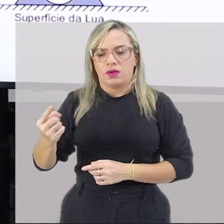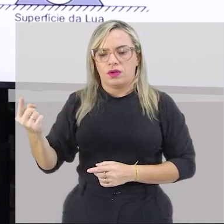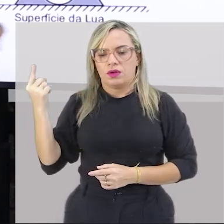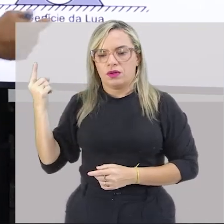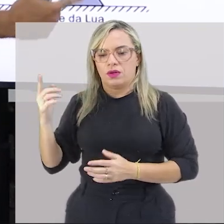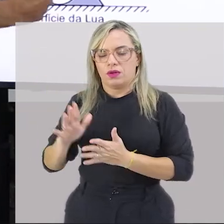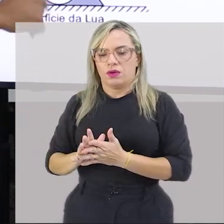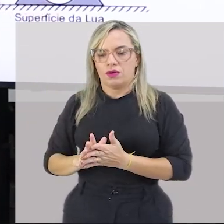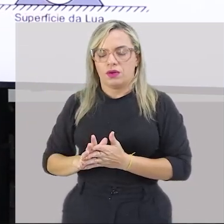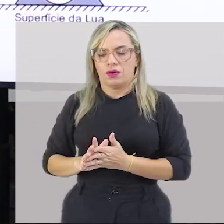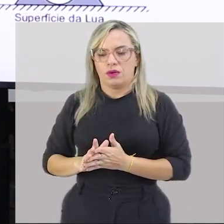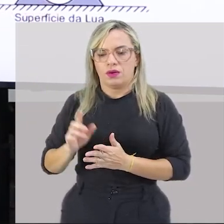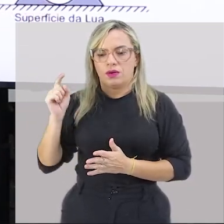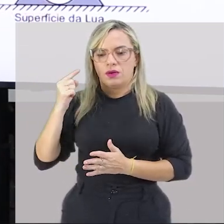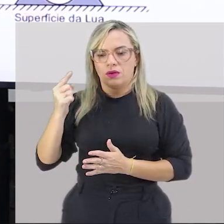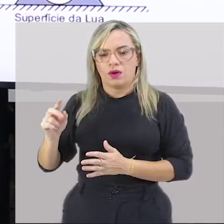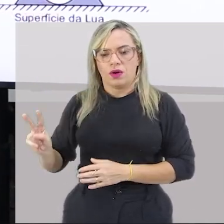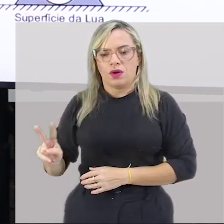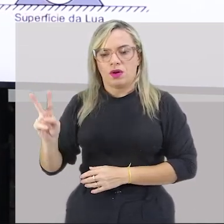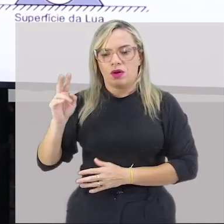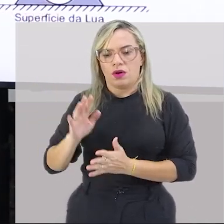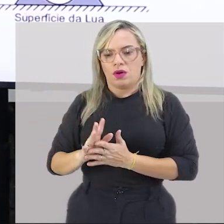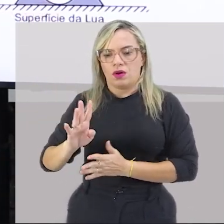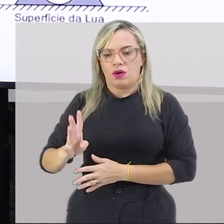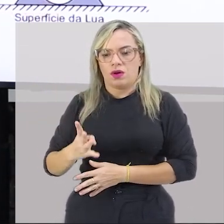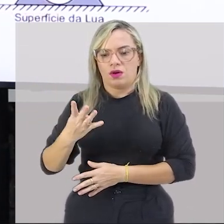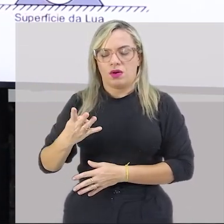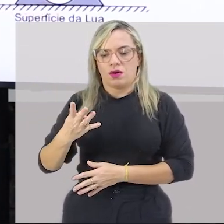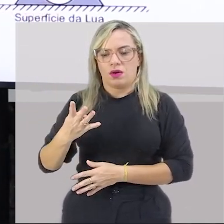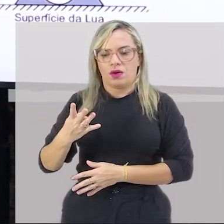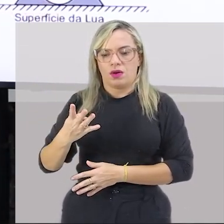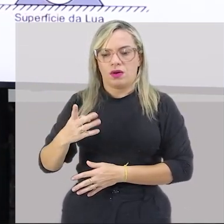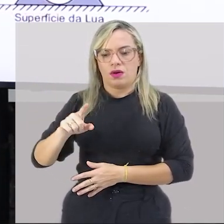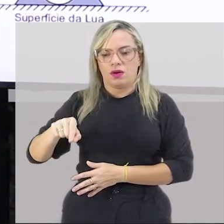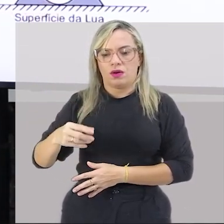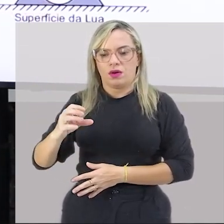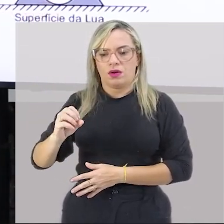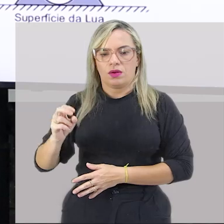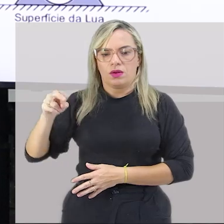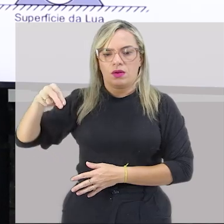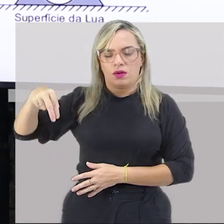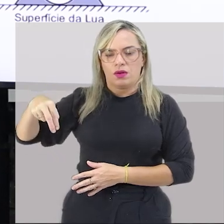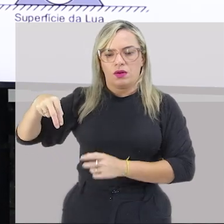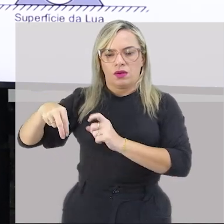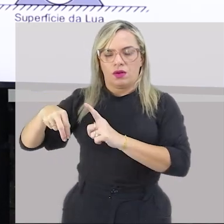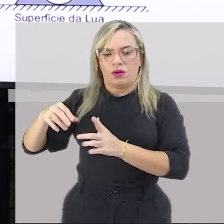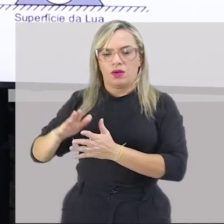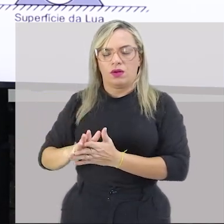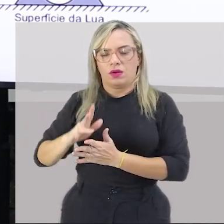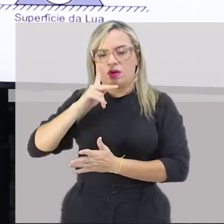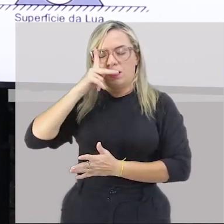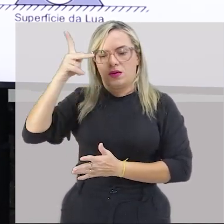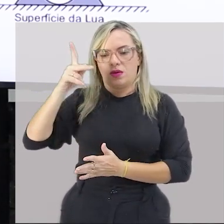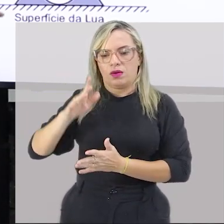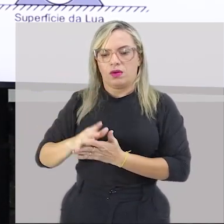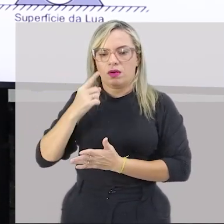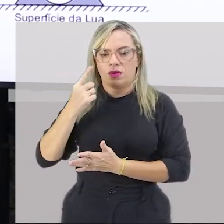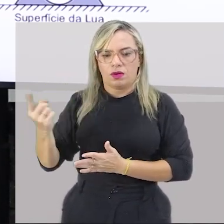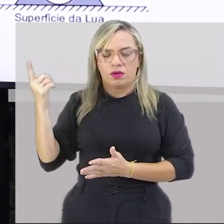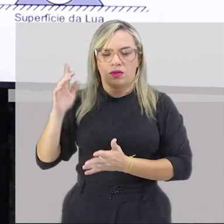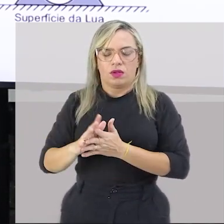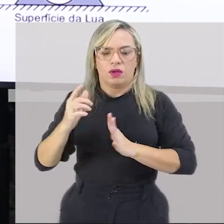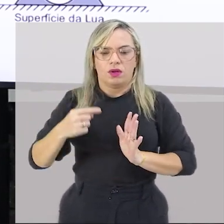Esse valor de 4 newtons aqui, ó, é exatamente essa força aqui, ó. A força exercida pela balança é o que ela está